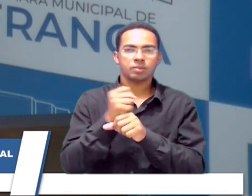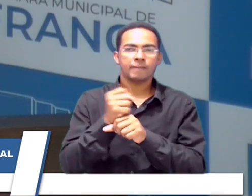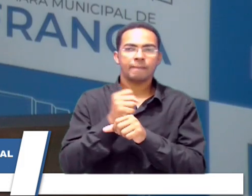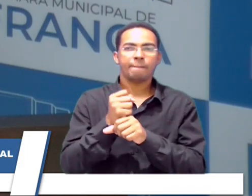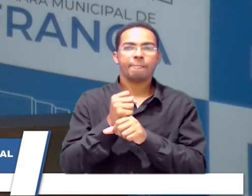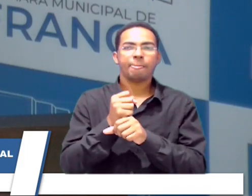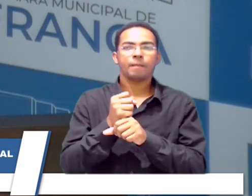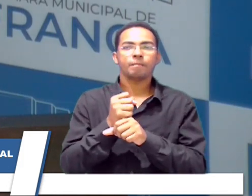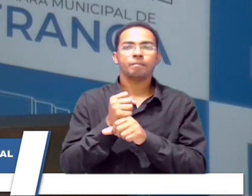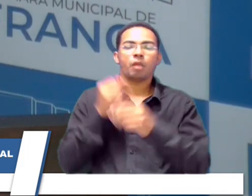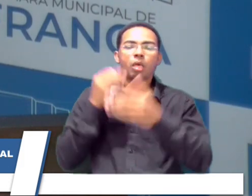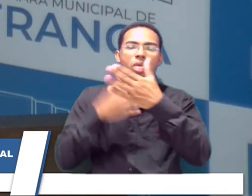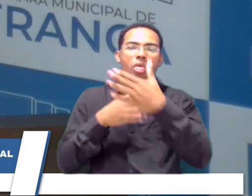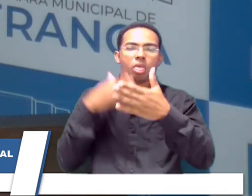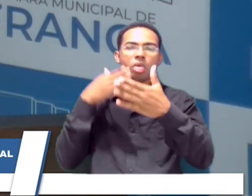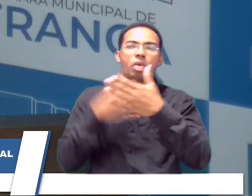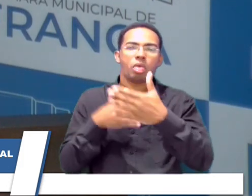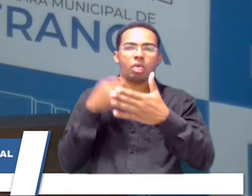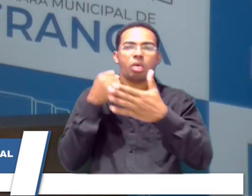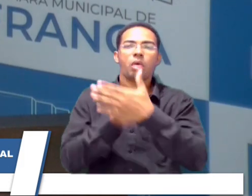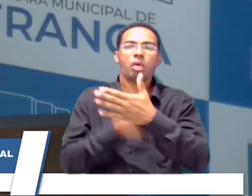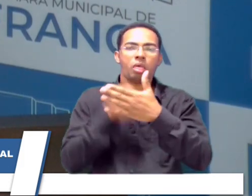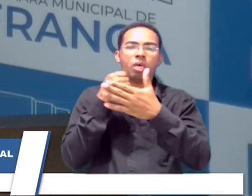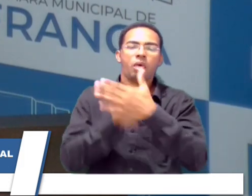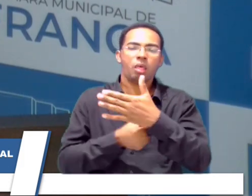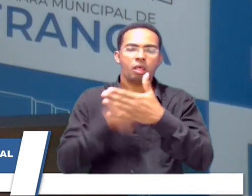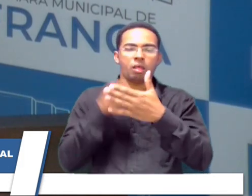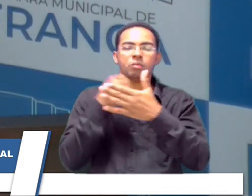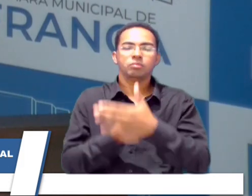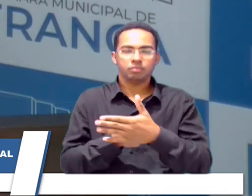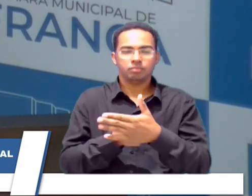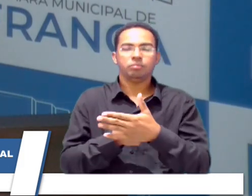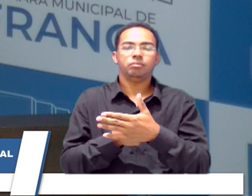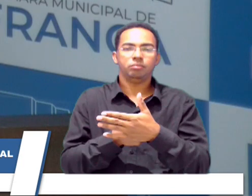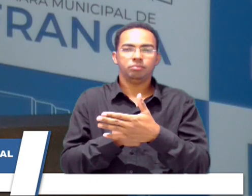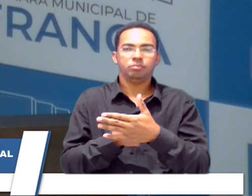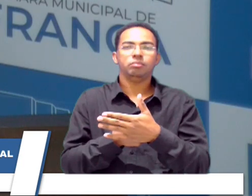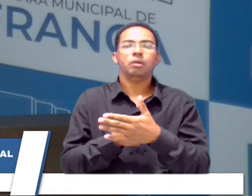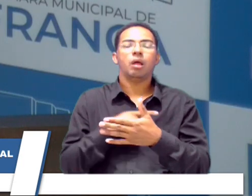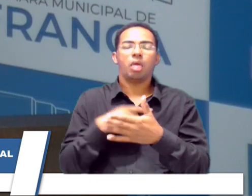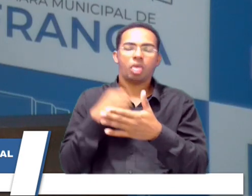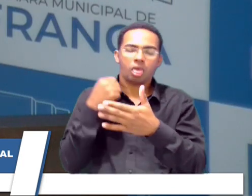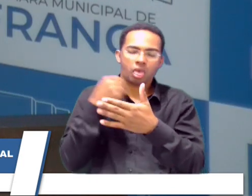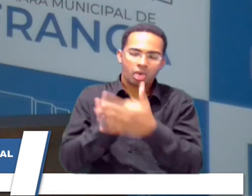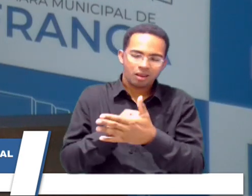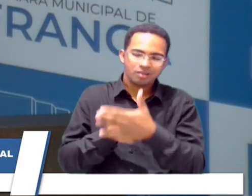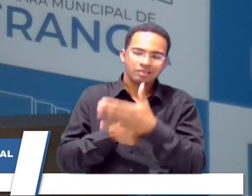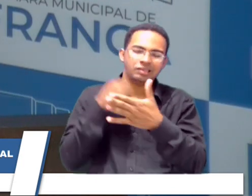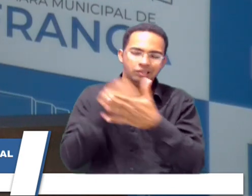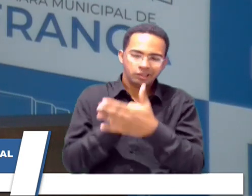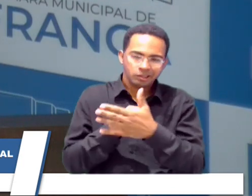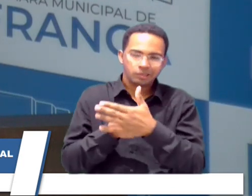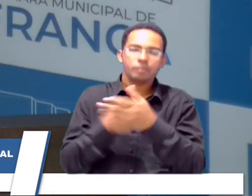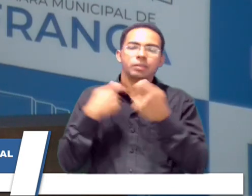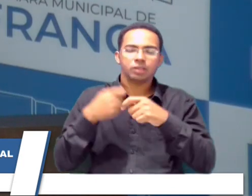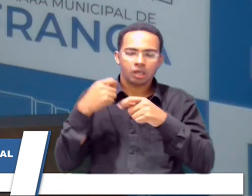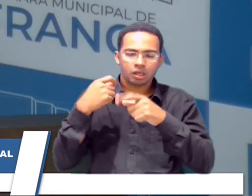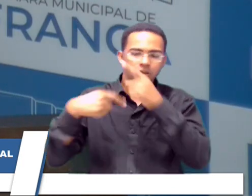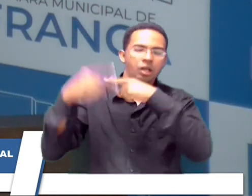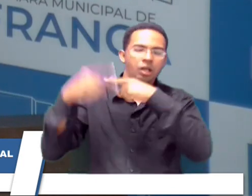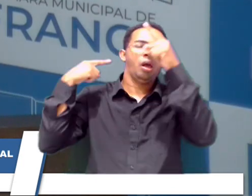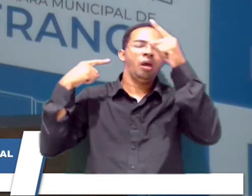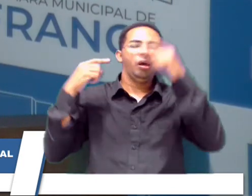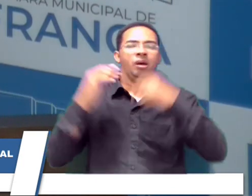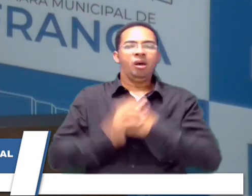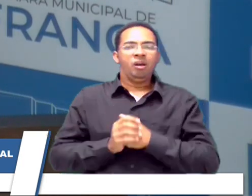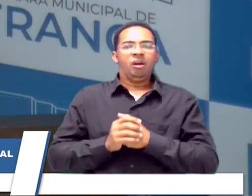um enfrentamento constante, né? E a resistência está em se superar. E